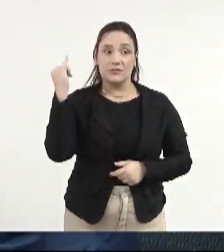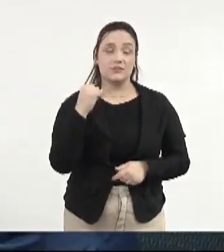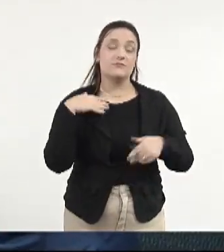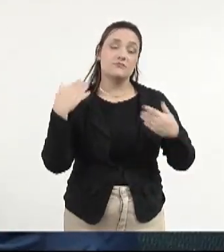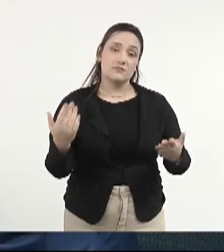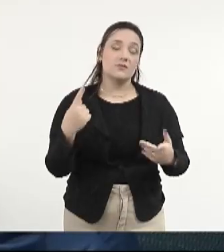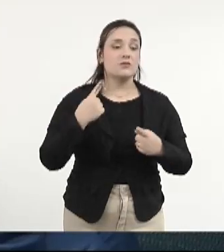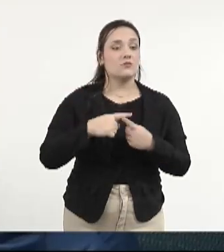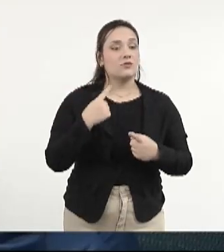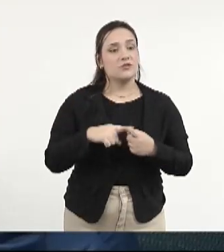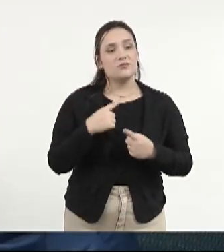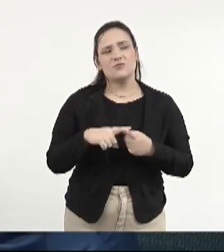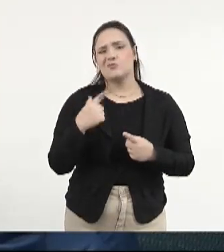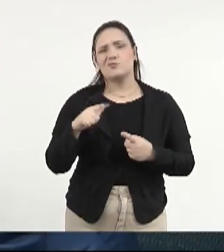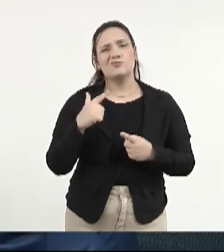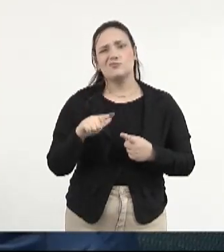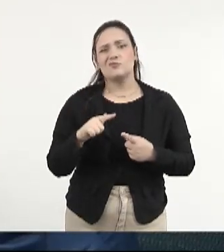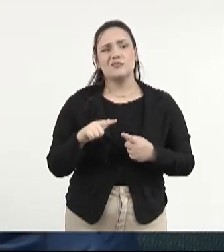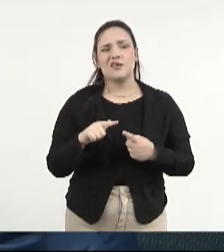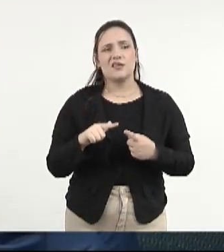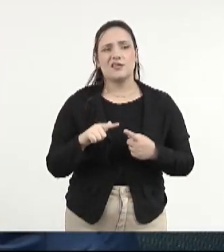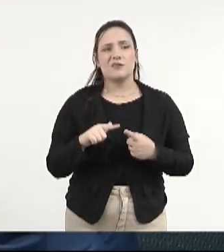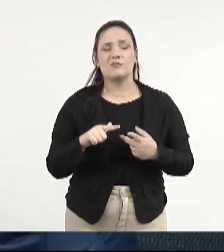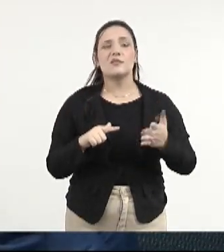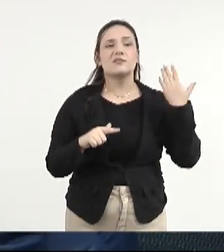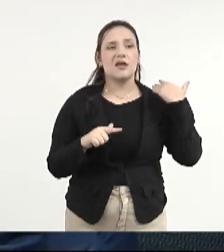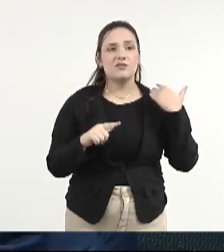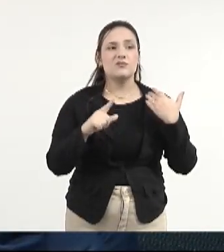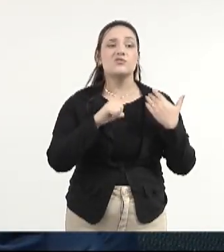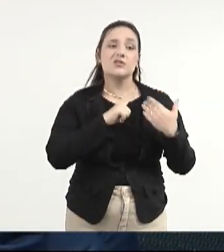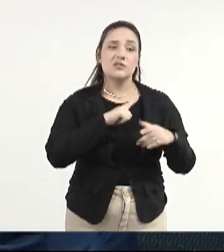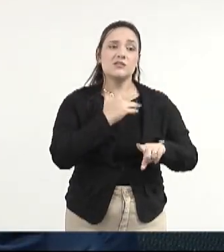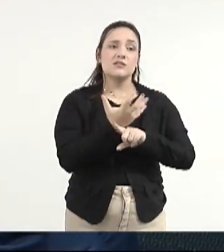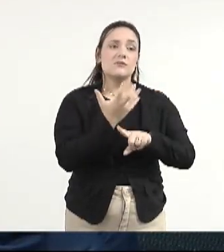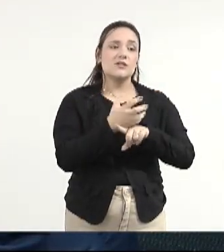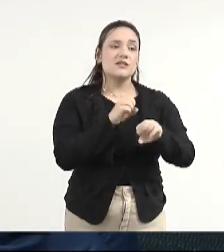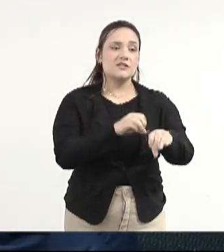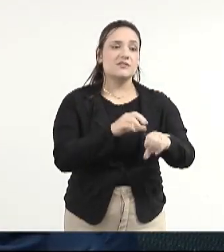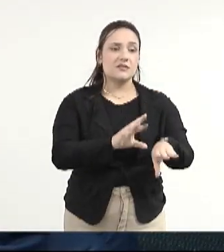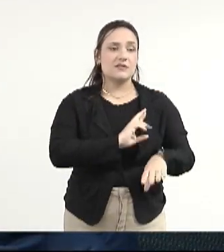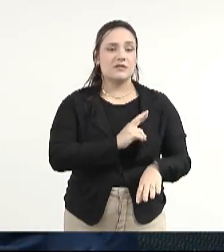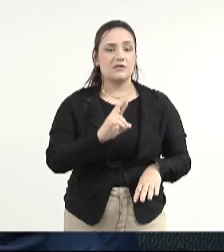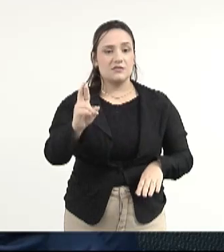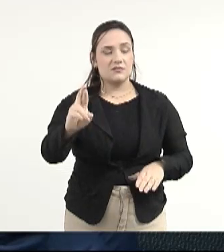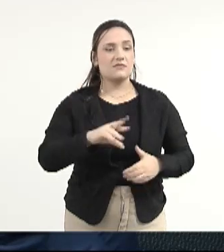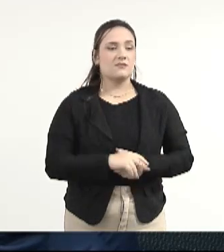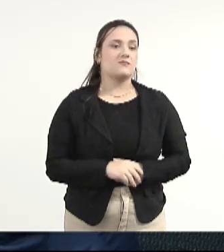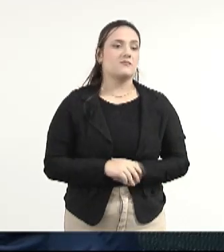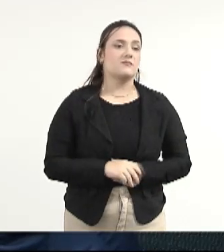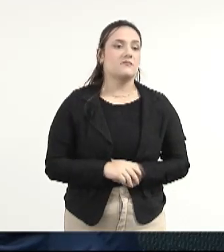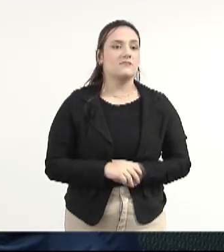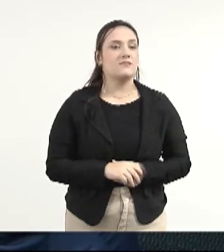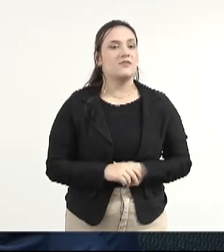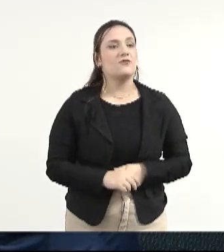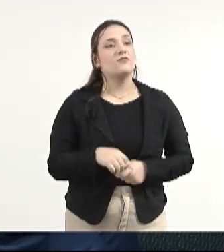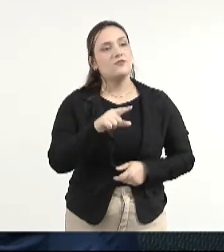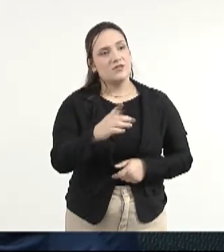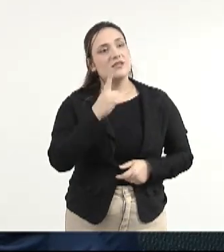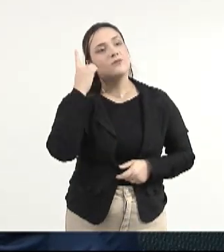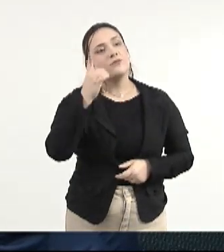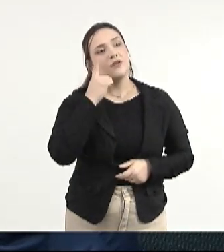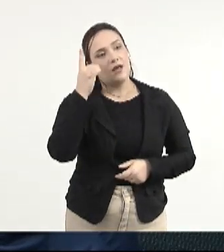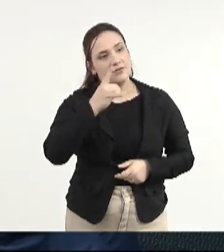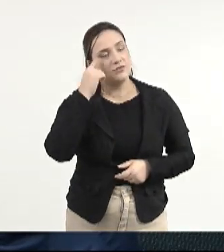importante, até porque não existe mais a disciplina ensino religioso. Eu lembro que o deputado Gerson, que também